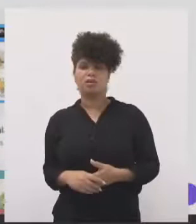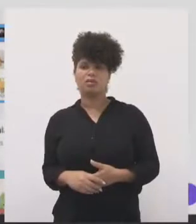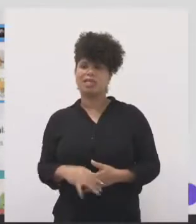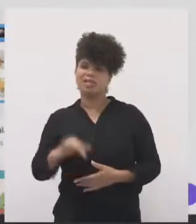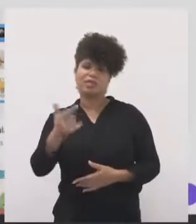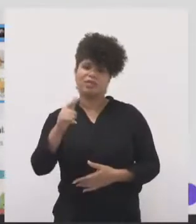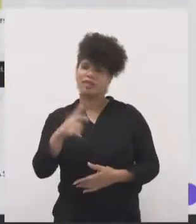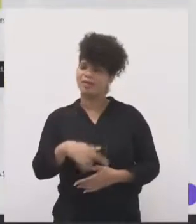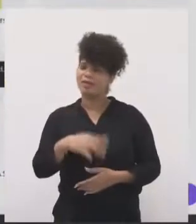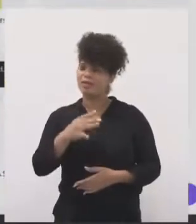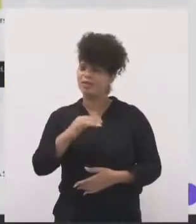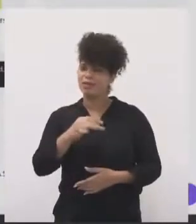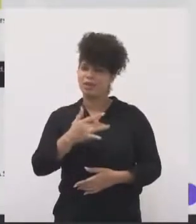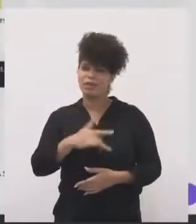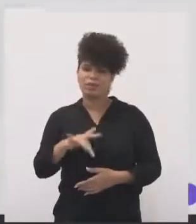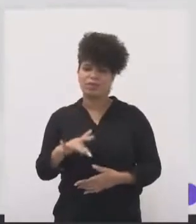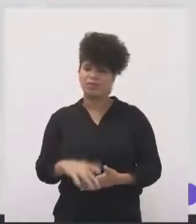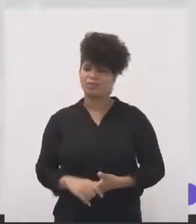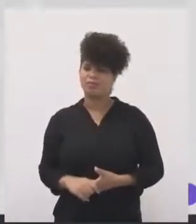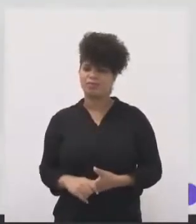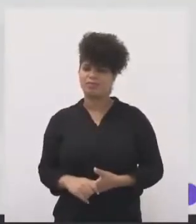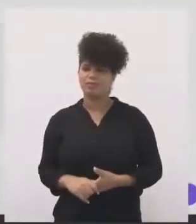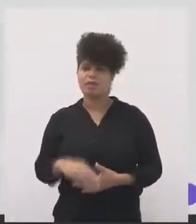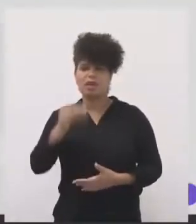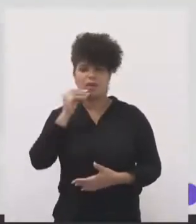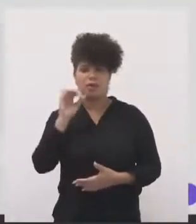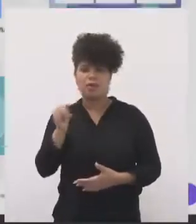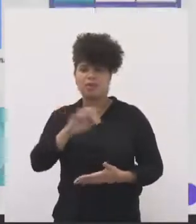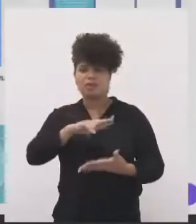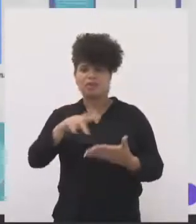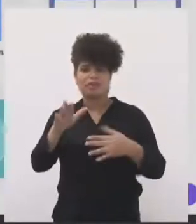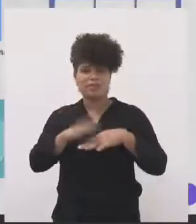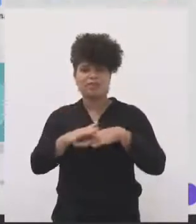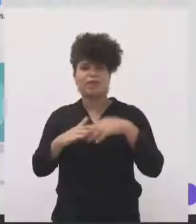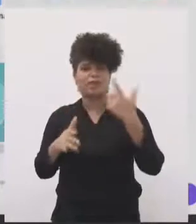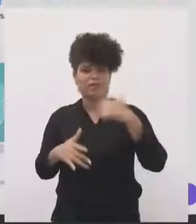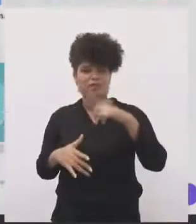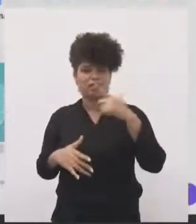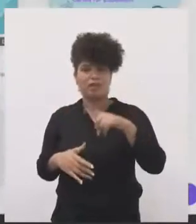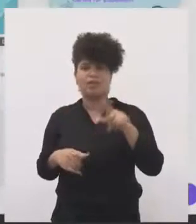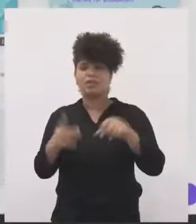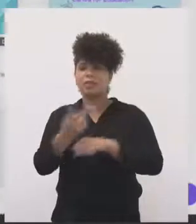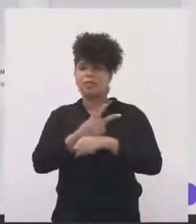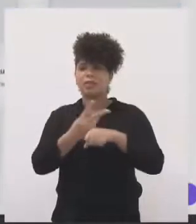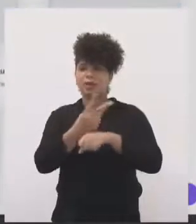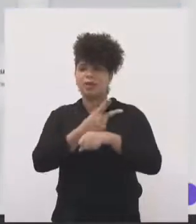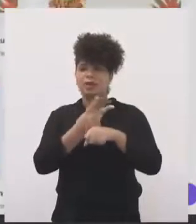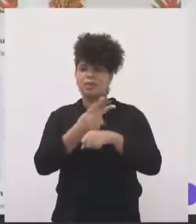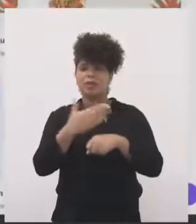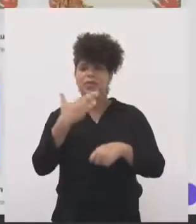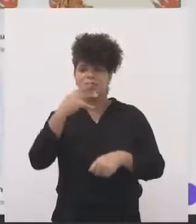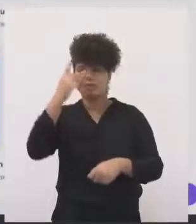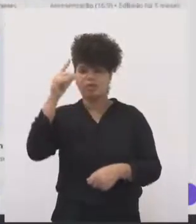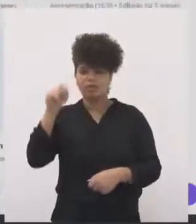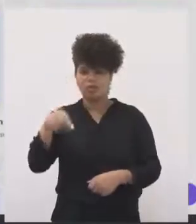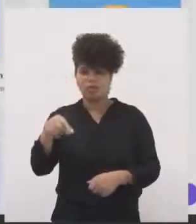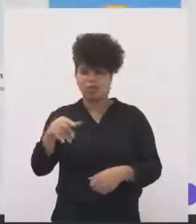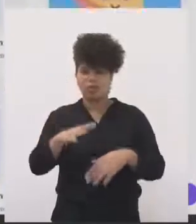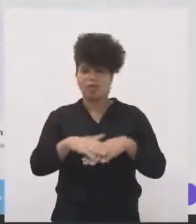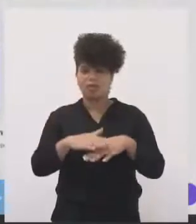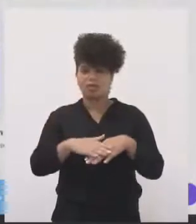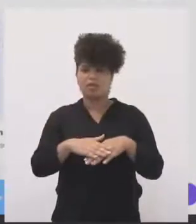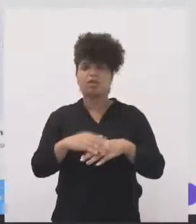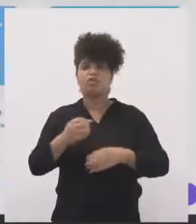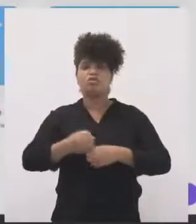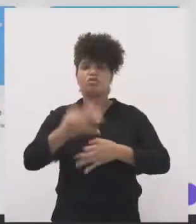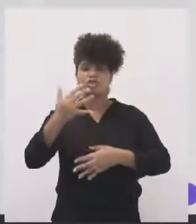tiver. Aproveitando, mas dá para fazer muita coisa. Enquanto você está procurando aí, eu vou pedir para o pessoal, a gente colocou aqui no